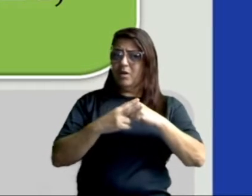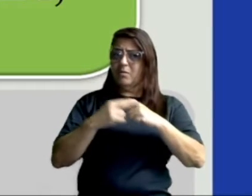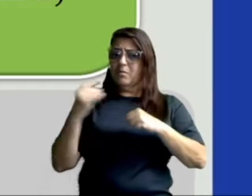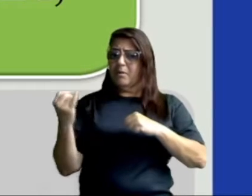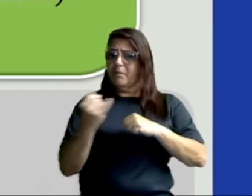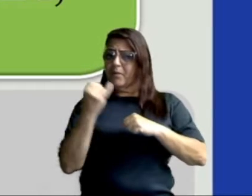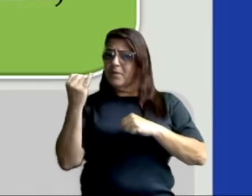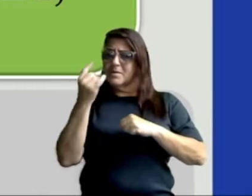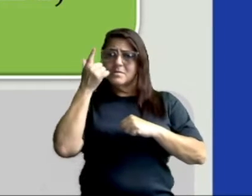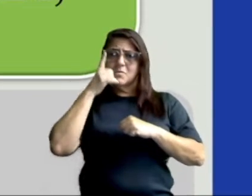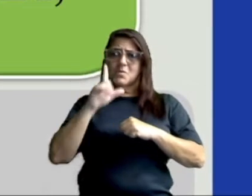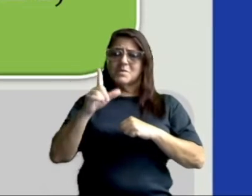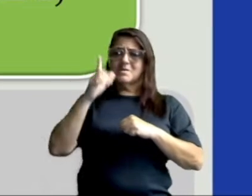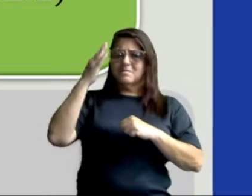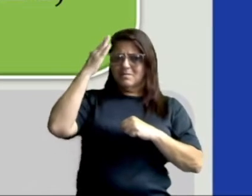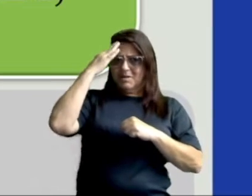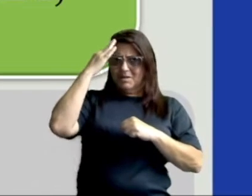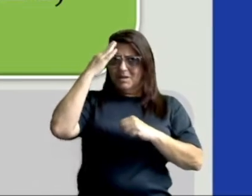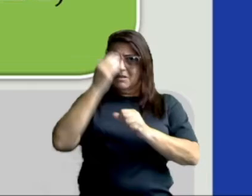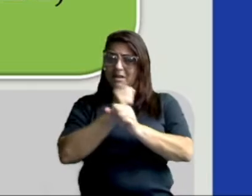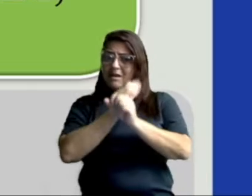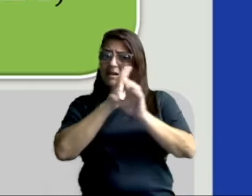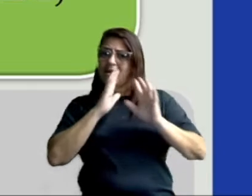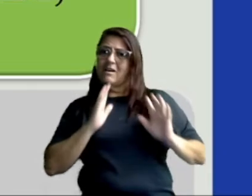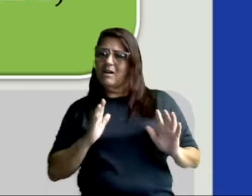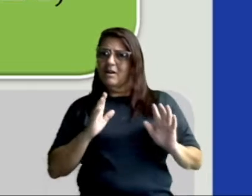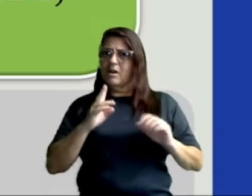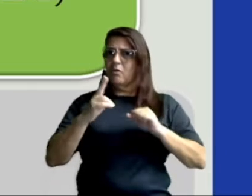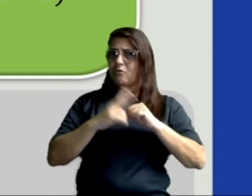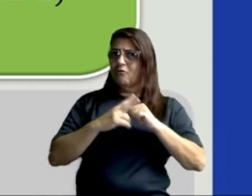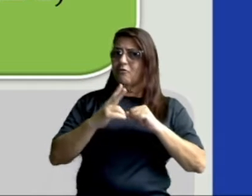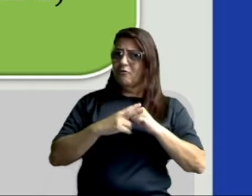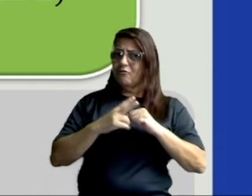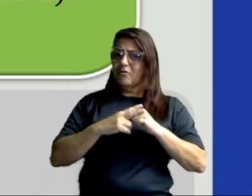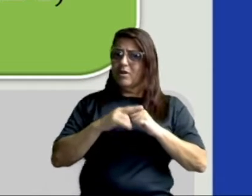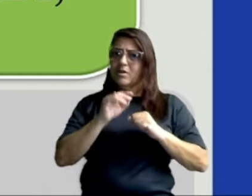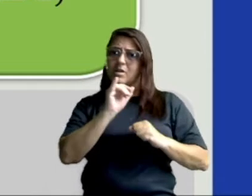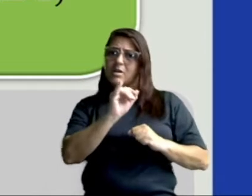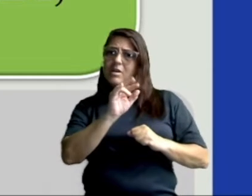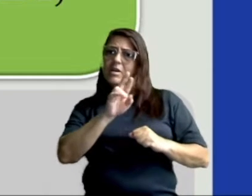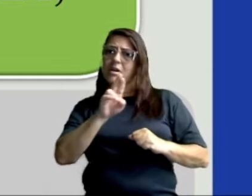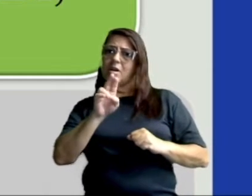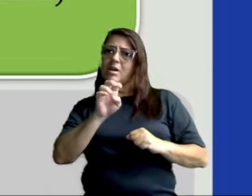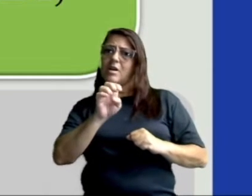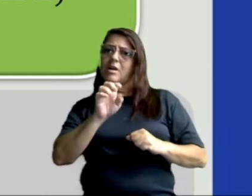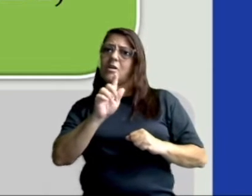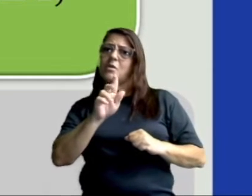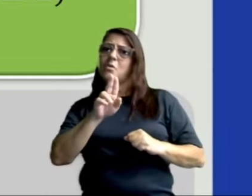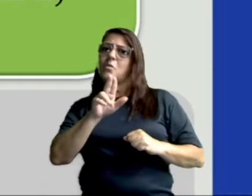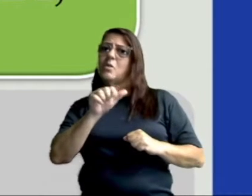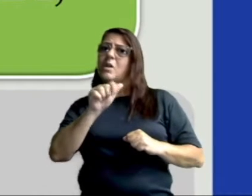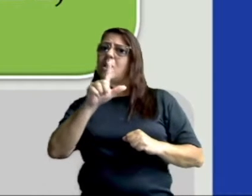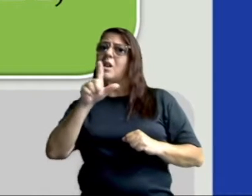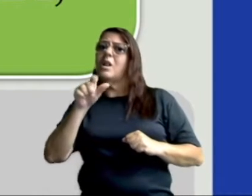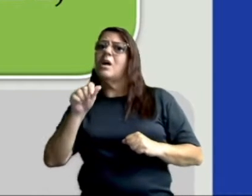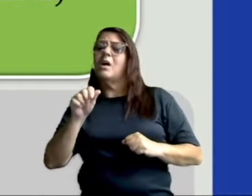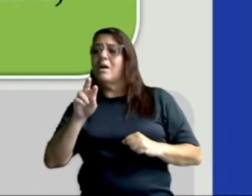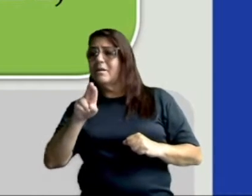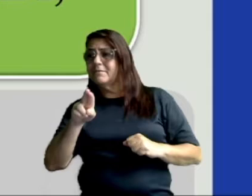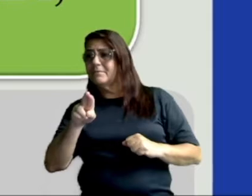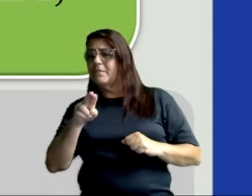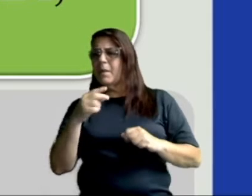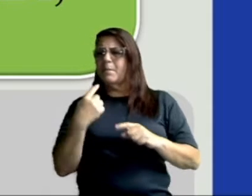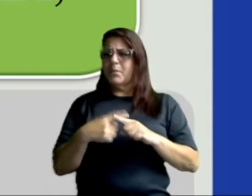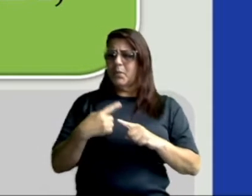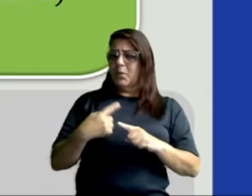para a gente conseguir entendê-lo, tá? E é um verbo irregular. Por que que o verbo to be é um verbo irregular? Porque ele